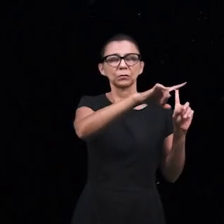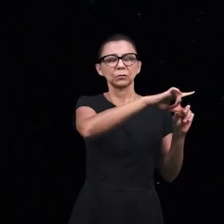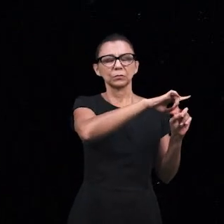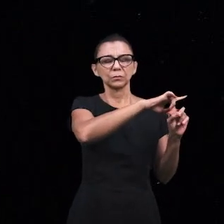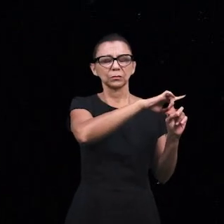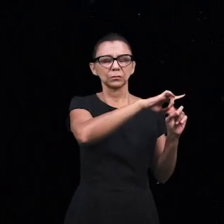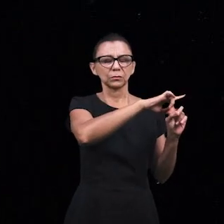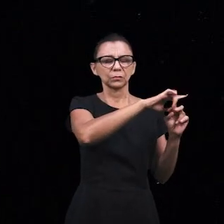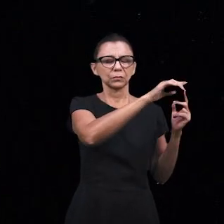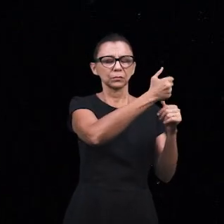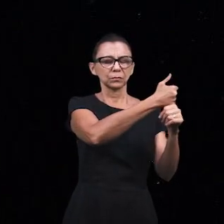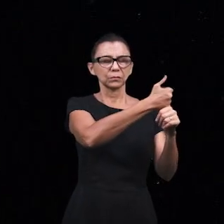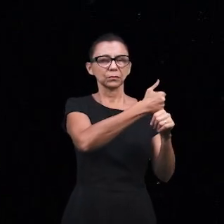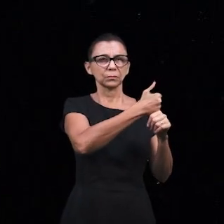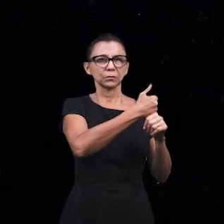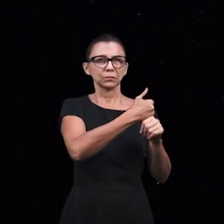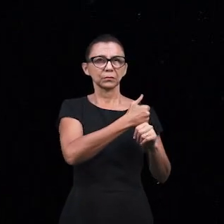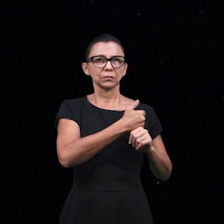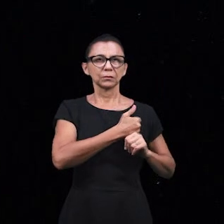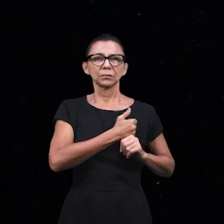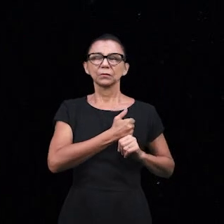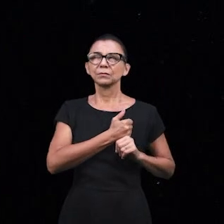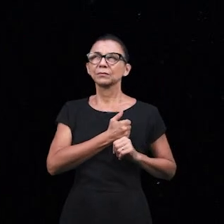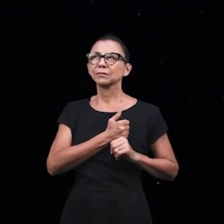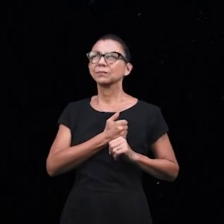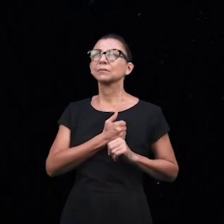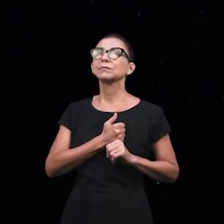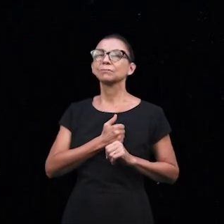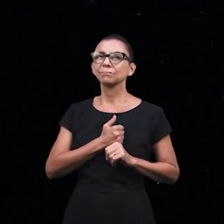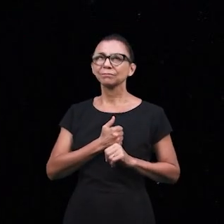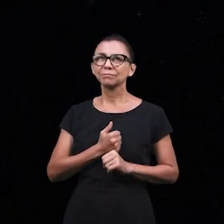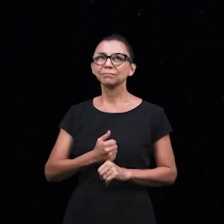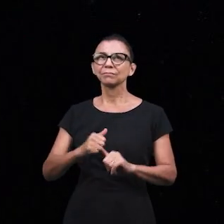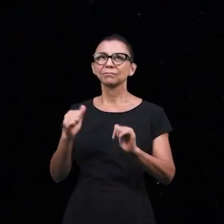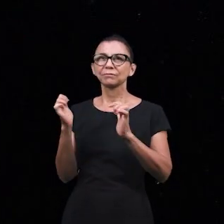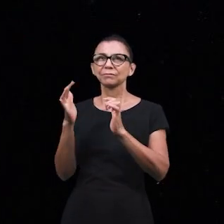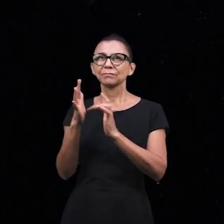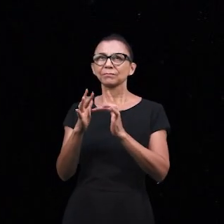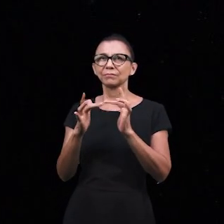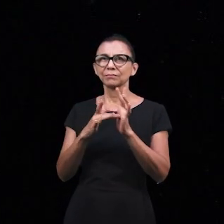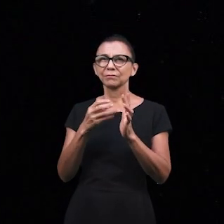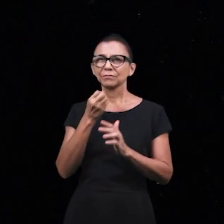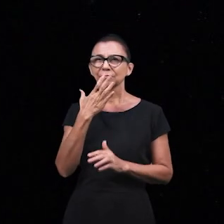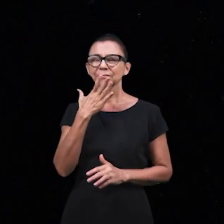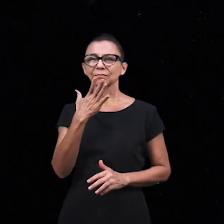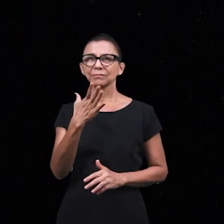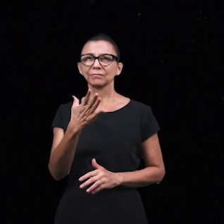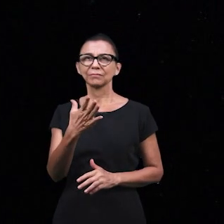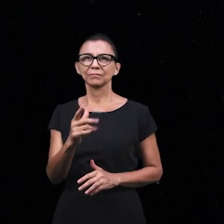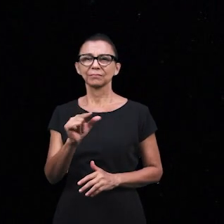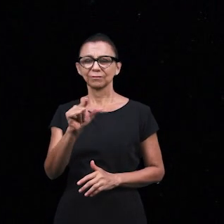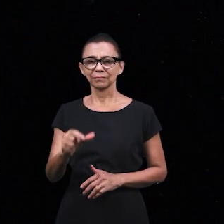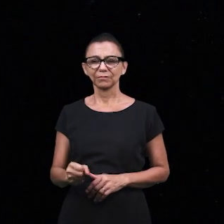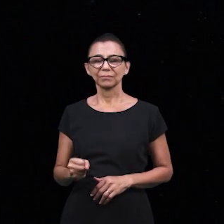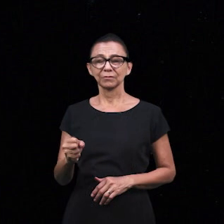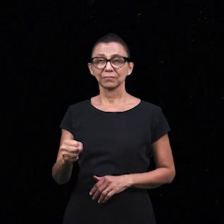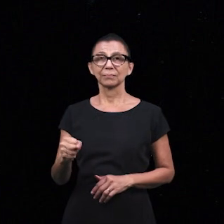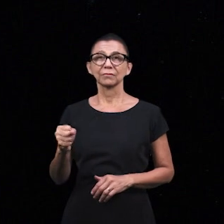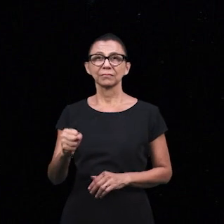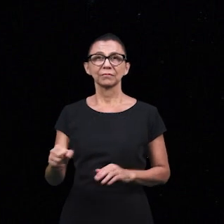meu Jesus, o bom pastor. A mão que foi na